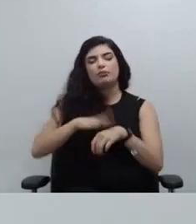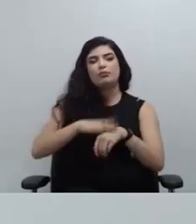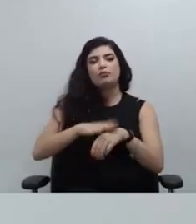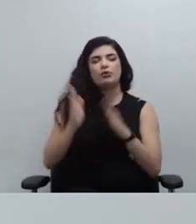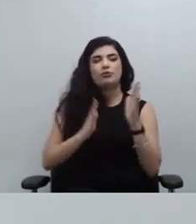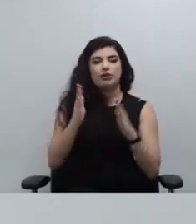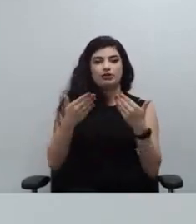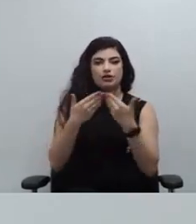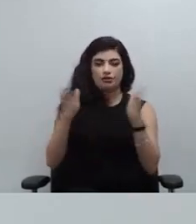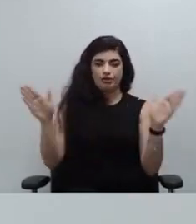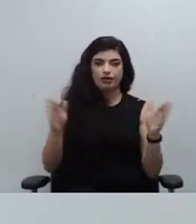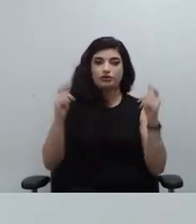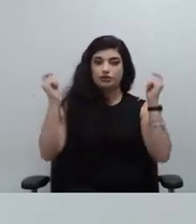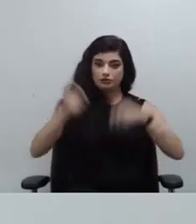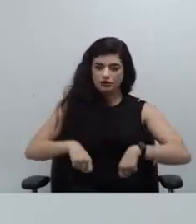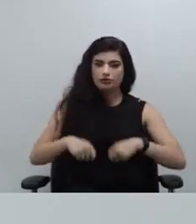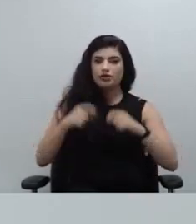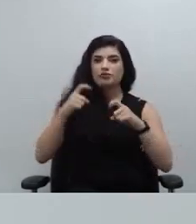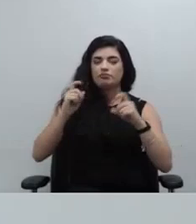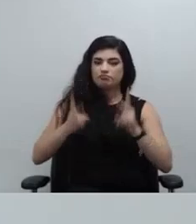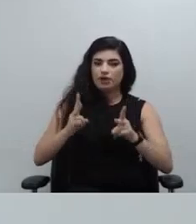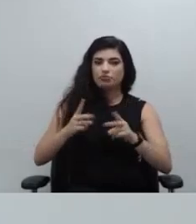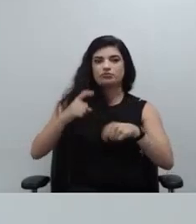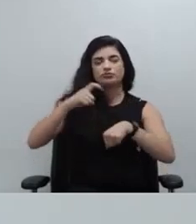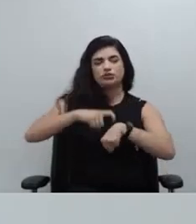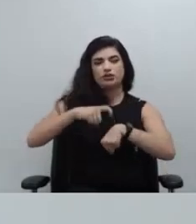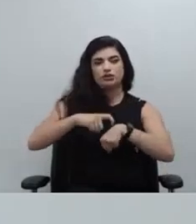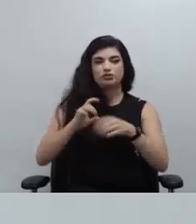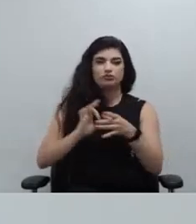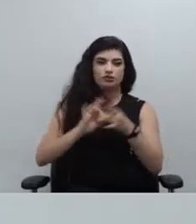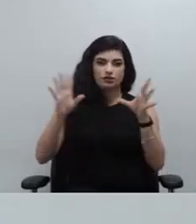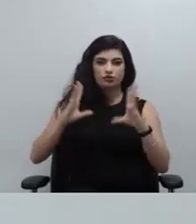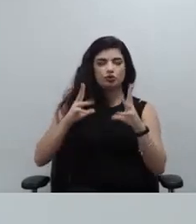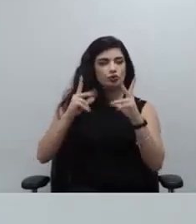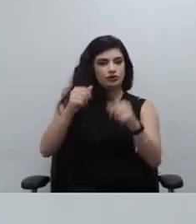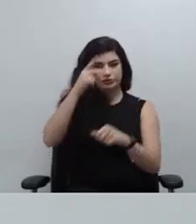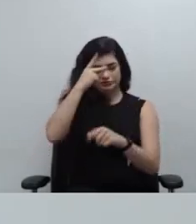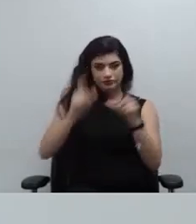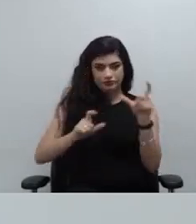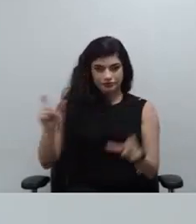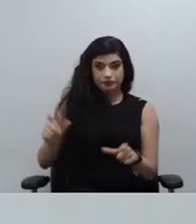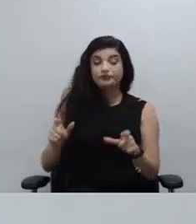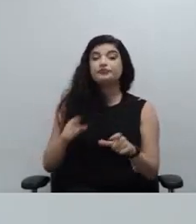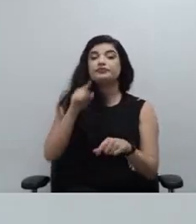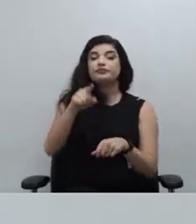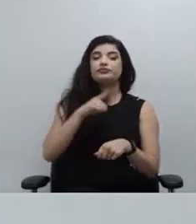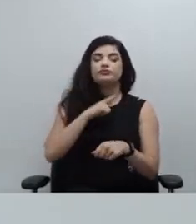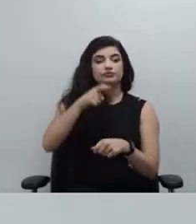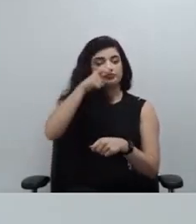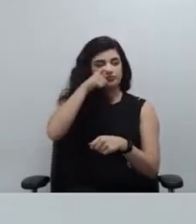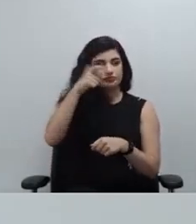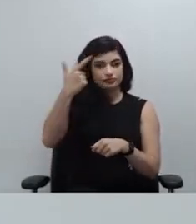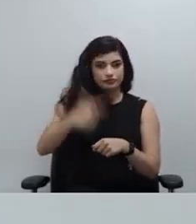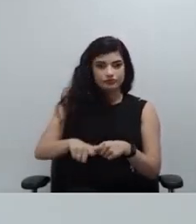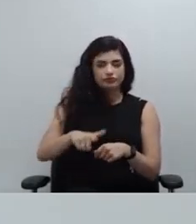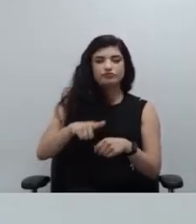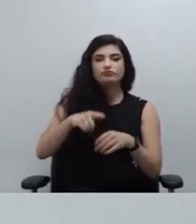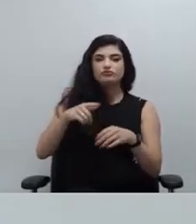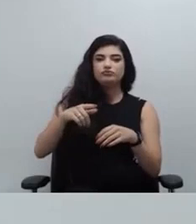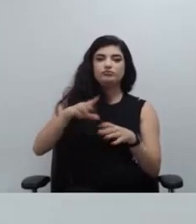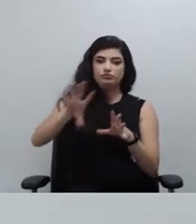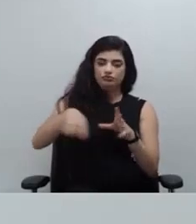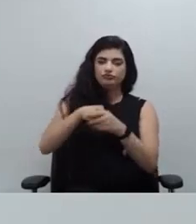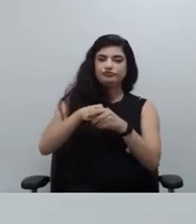das mesmas possibilidades e do mesmo tempo disponibilizado a todas as demais pessoas. Destarte, revendo posição anteriormente encampada,